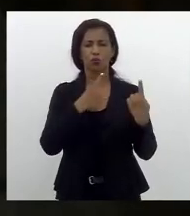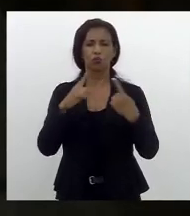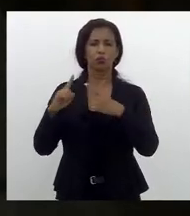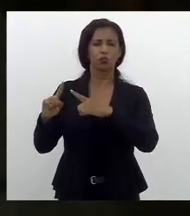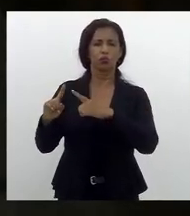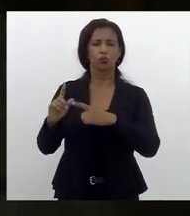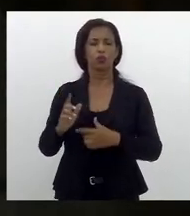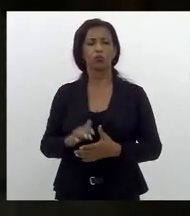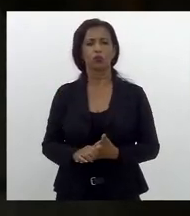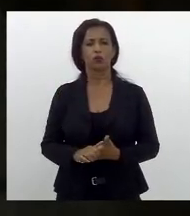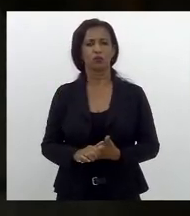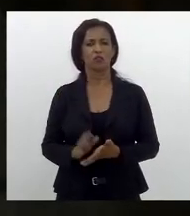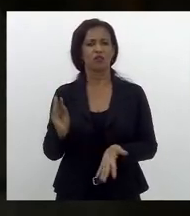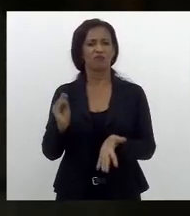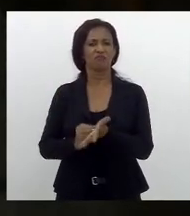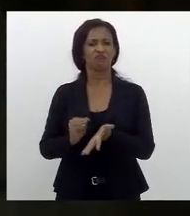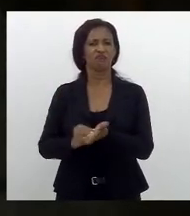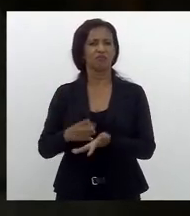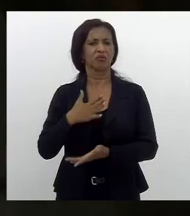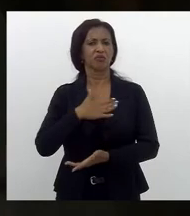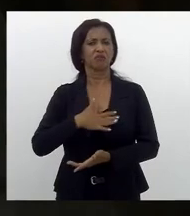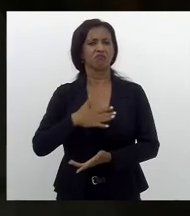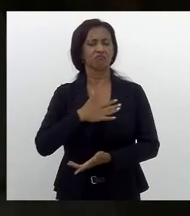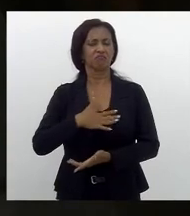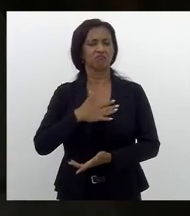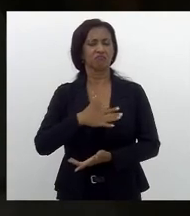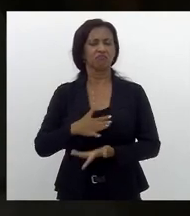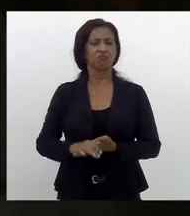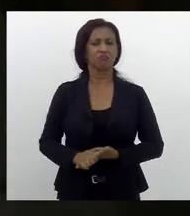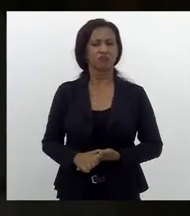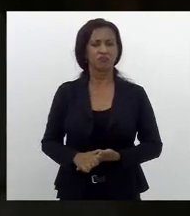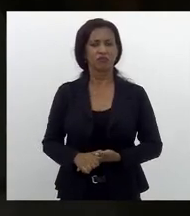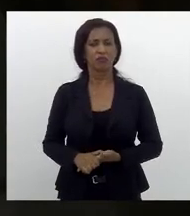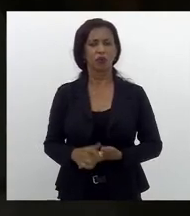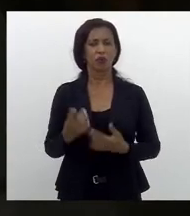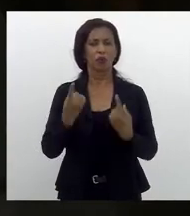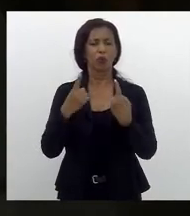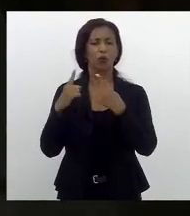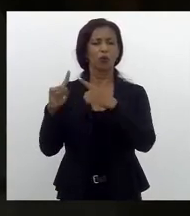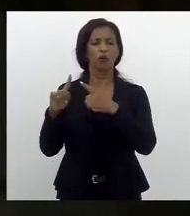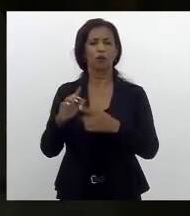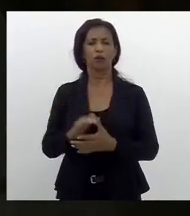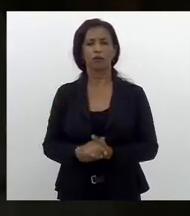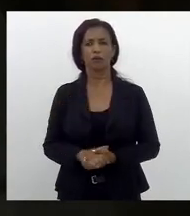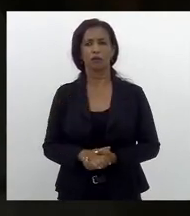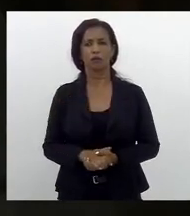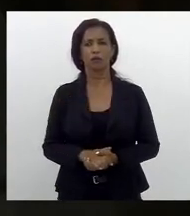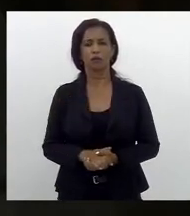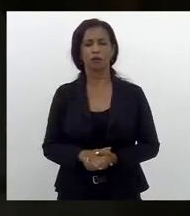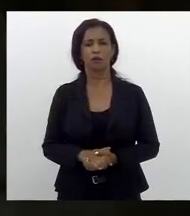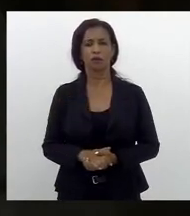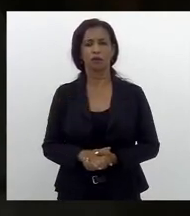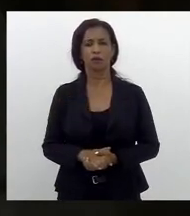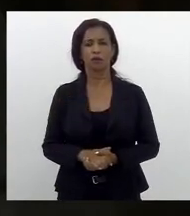contrariedade, insatisfação e até mesmo indignação contra